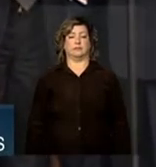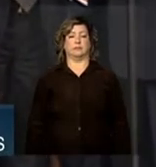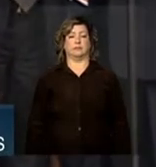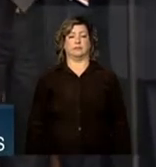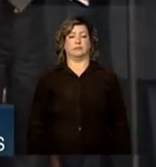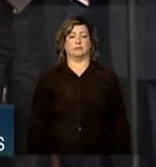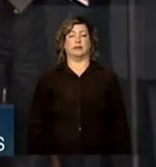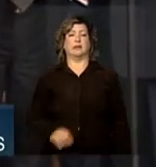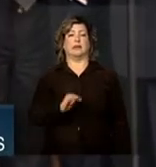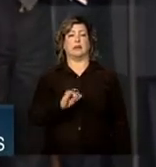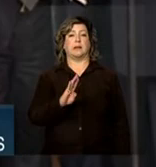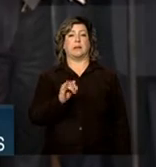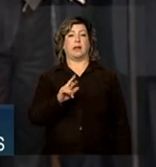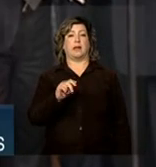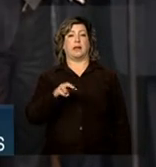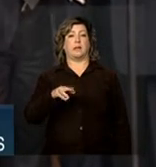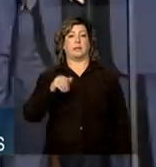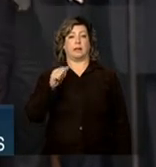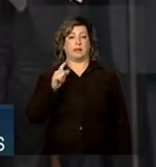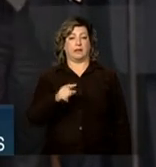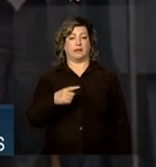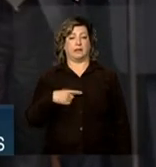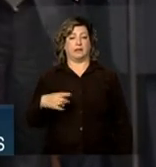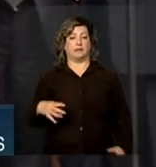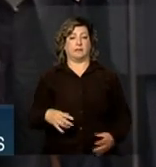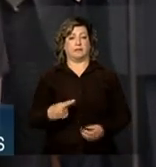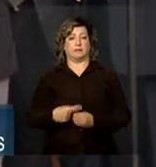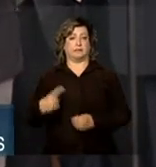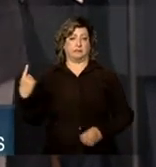Ibarama, André Carlos Cass.